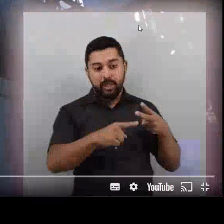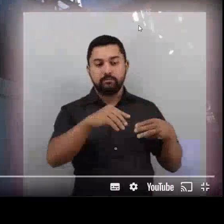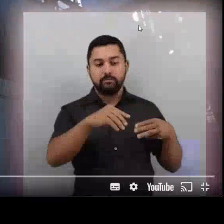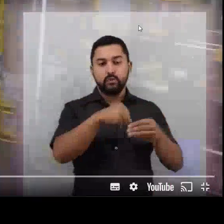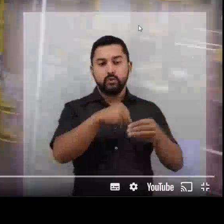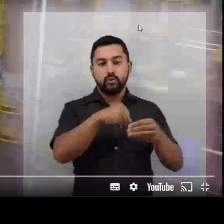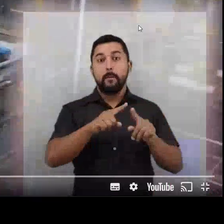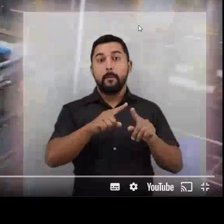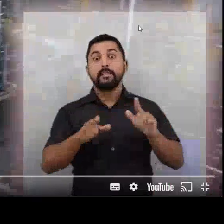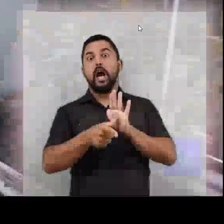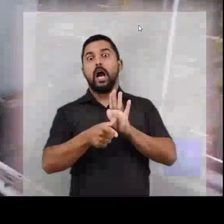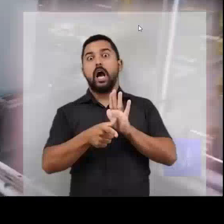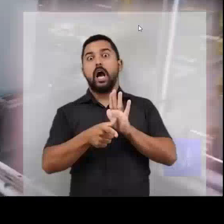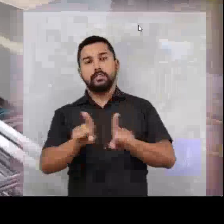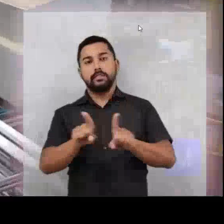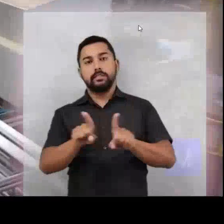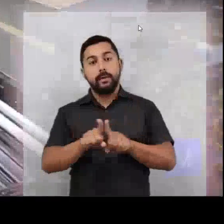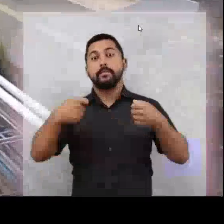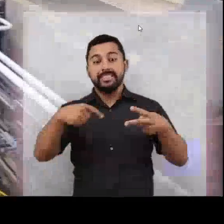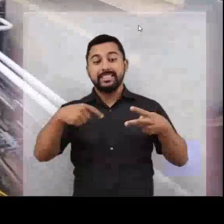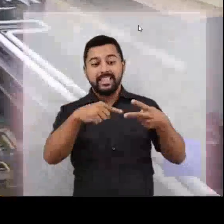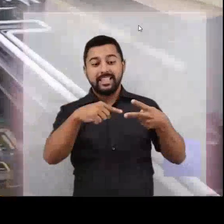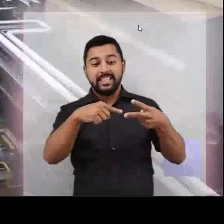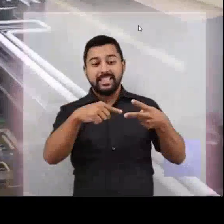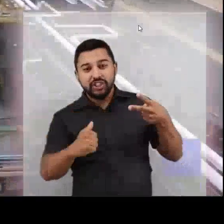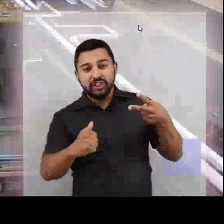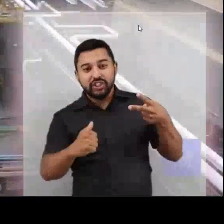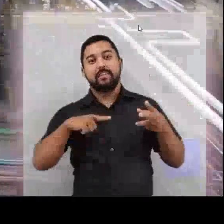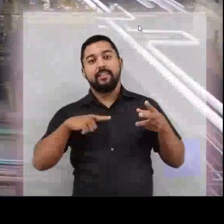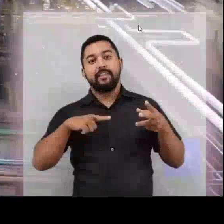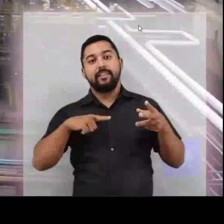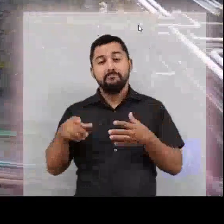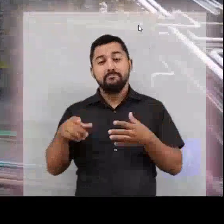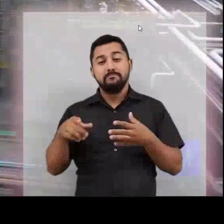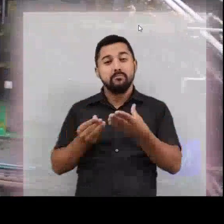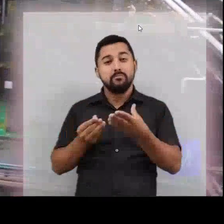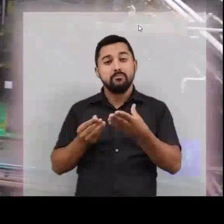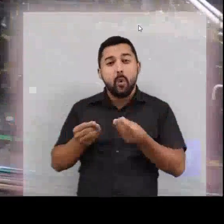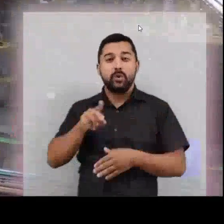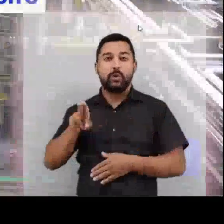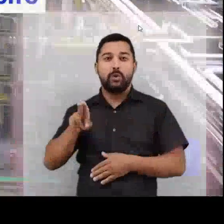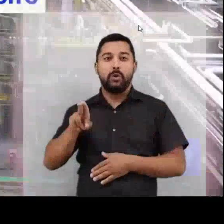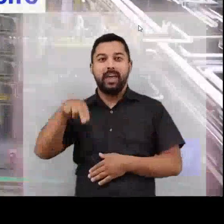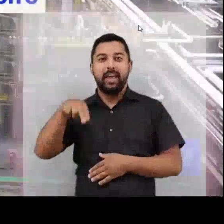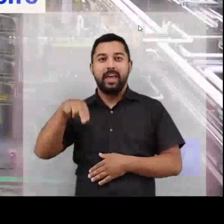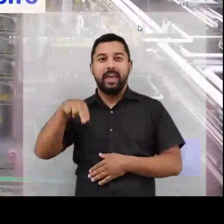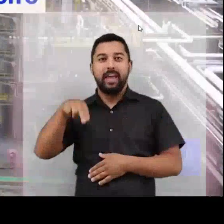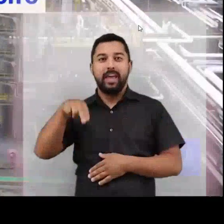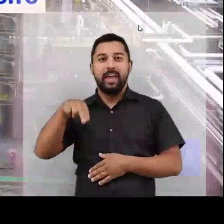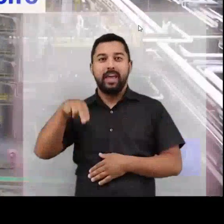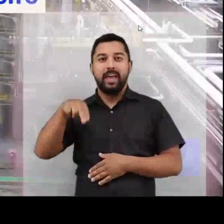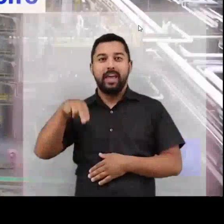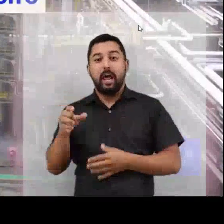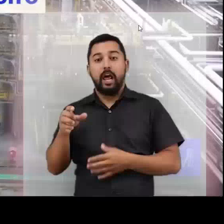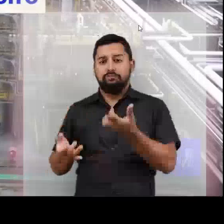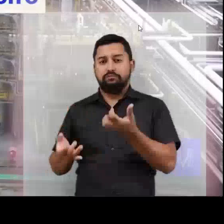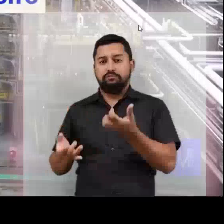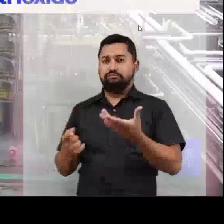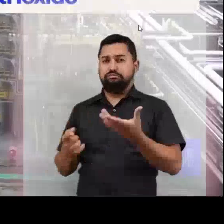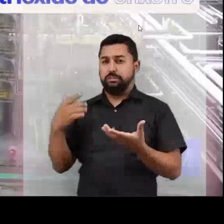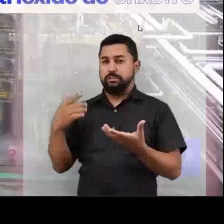craqueamento. Só que antes de virar gasolina, a gente vai ter que tirar uma coisa daqui. O petróleo tem uma quantidade razoável de enxofre, que quando é queimado,